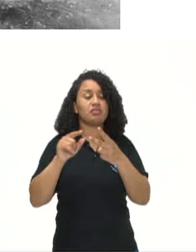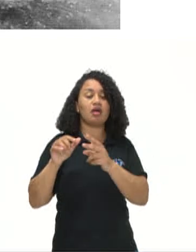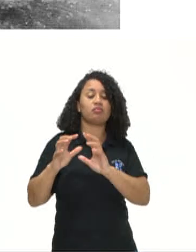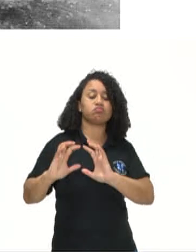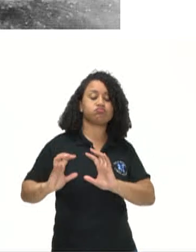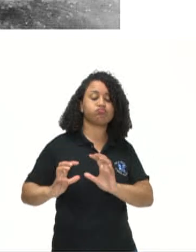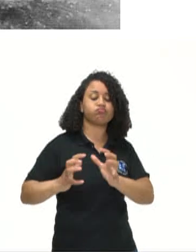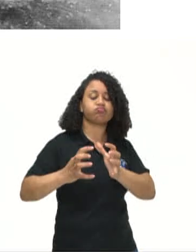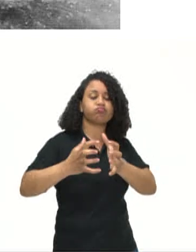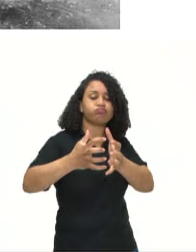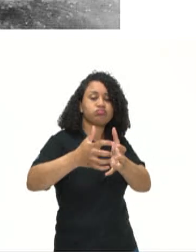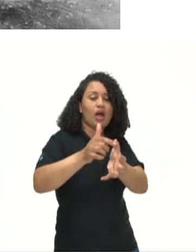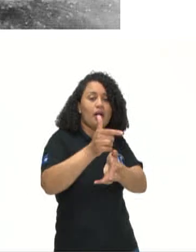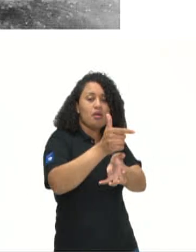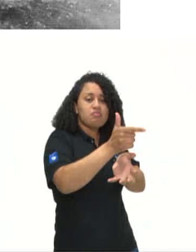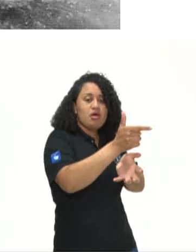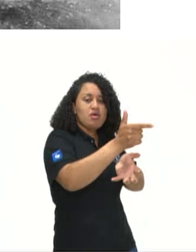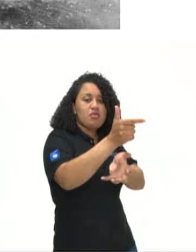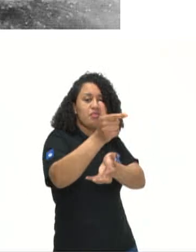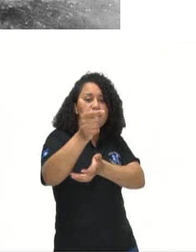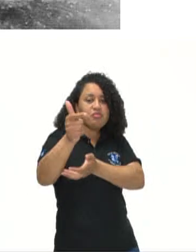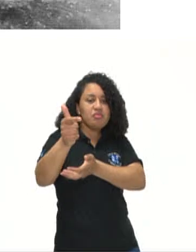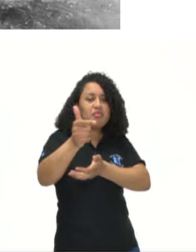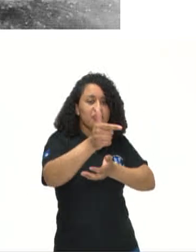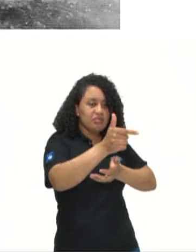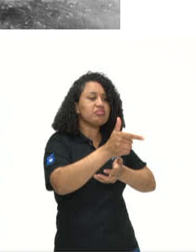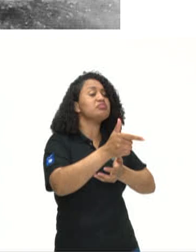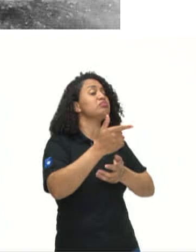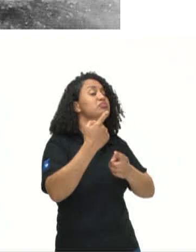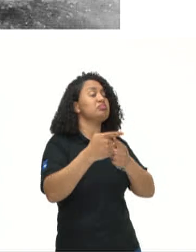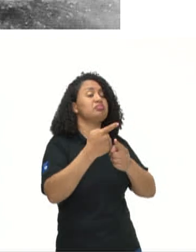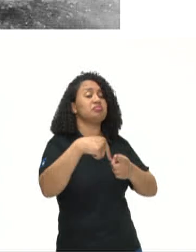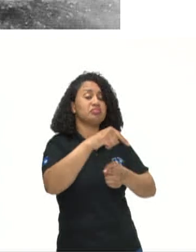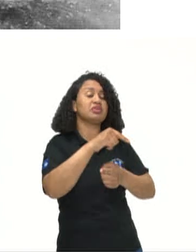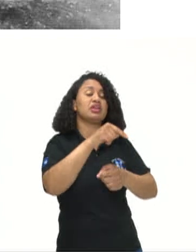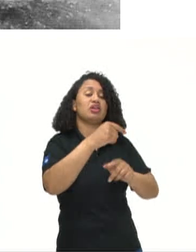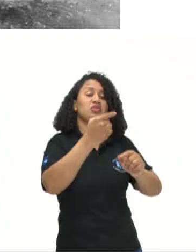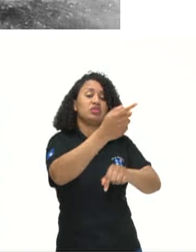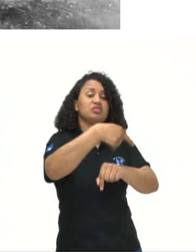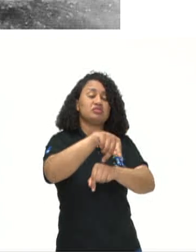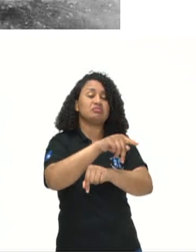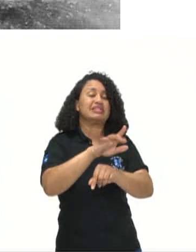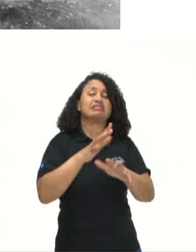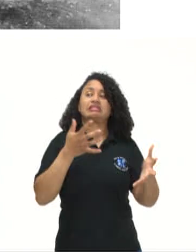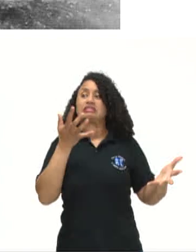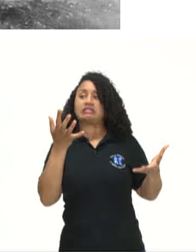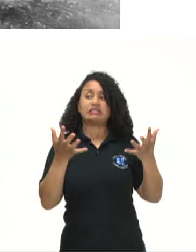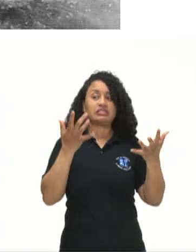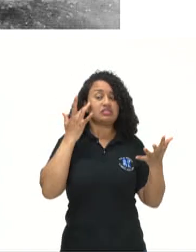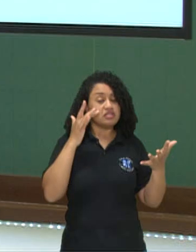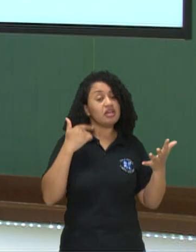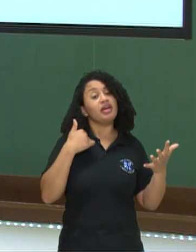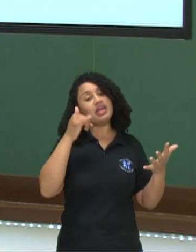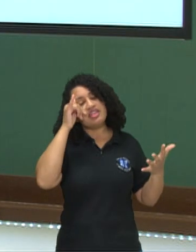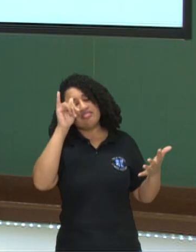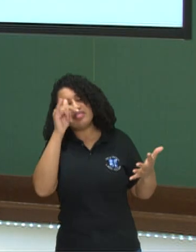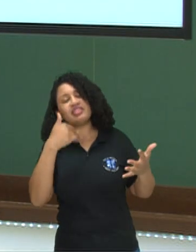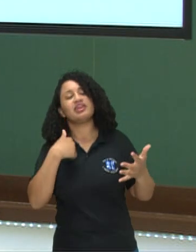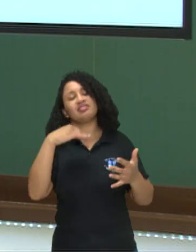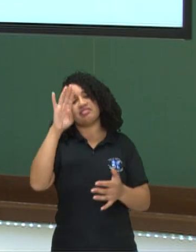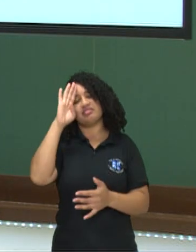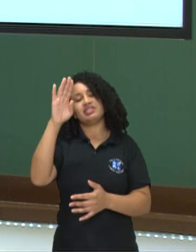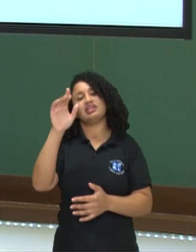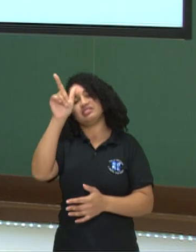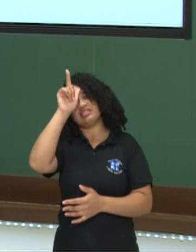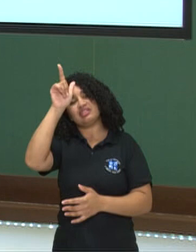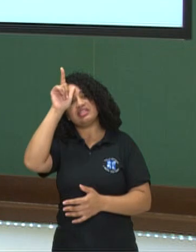e da infantaria sobre um adversário jamais perdido ali, então, evitando tanto desgaste alemão. Essa é a tática